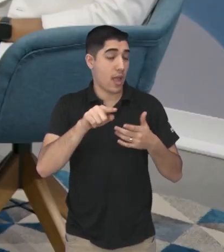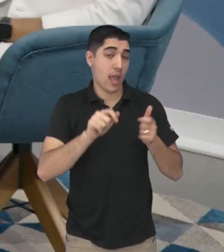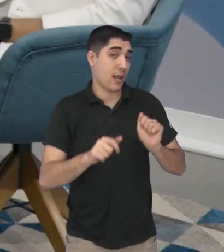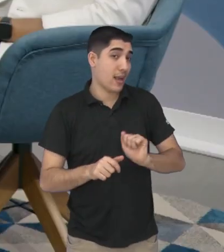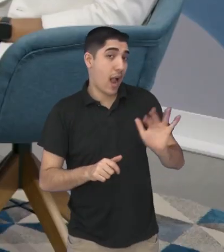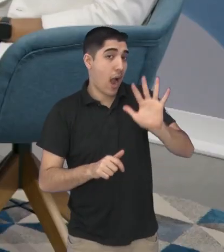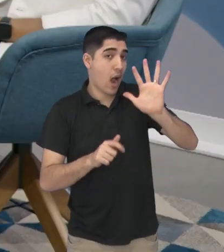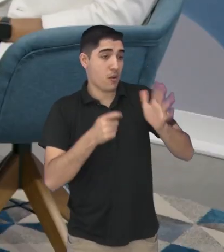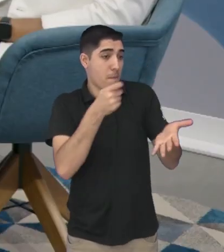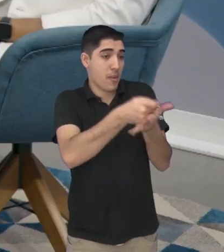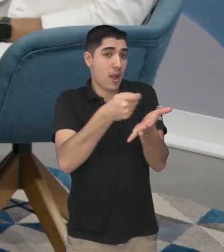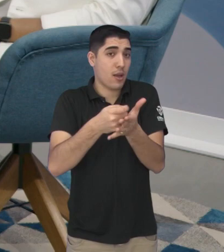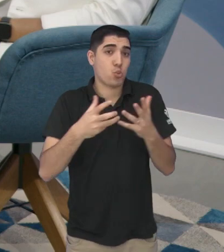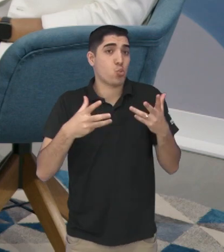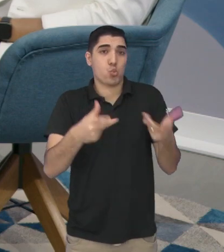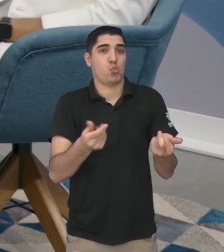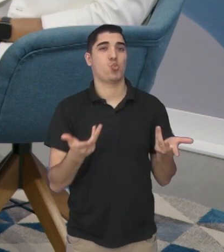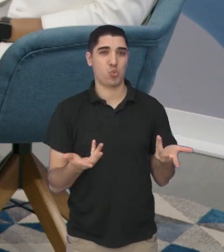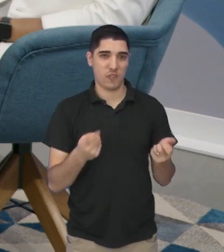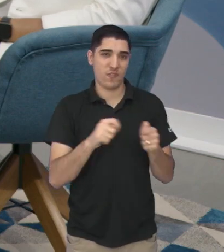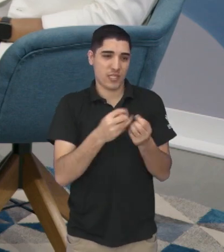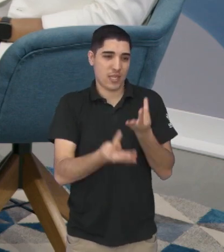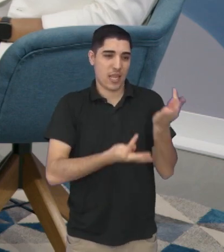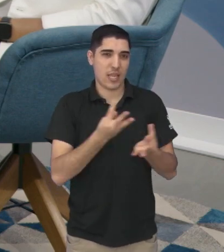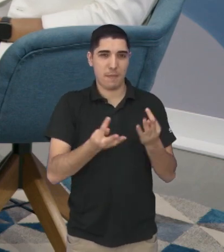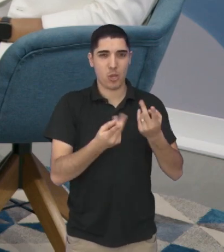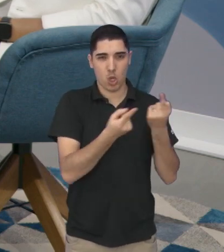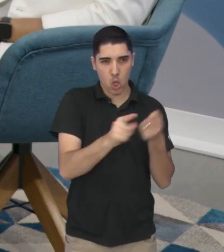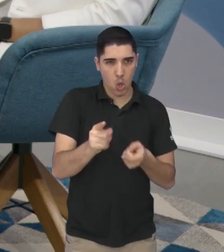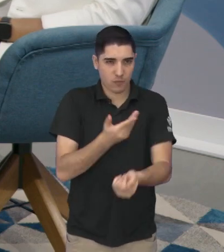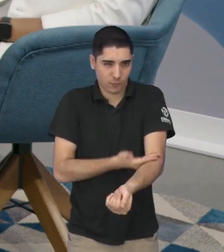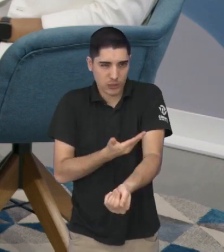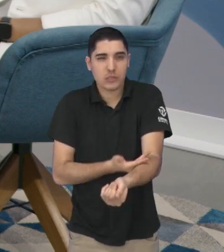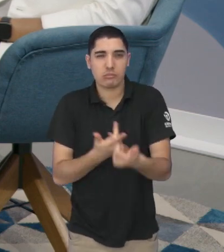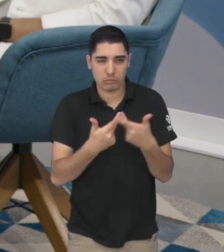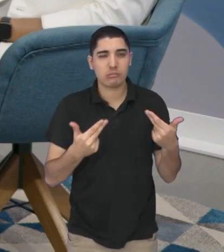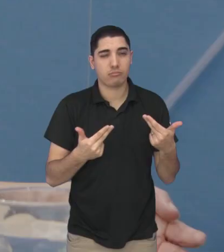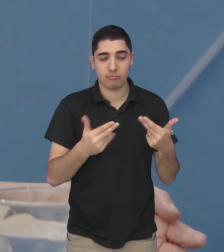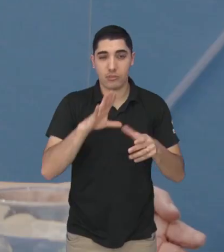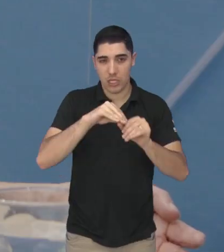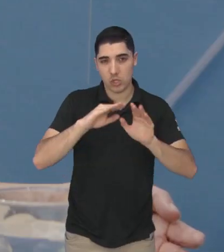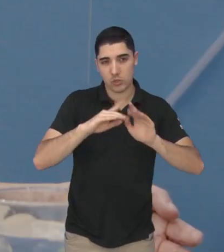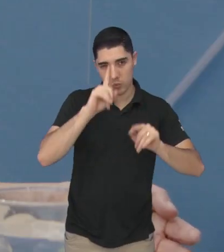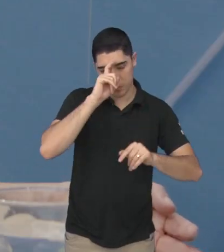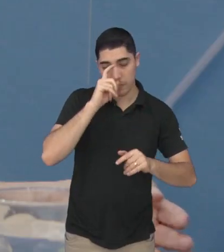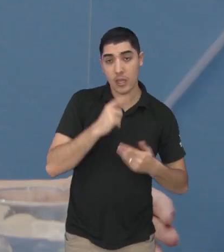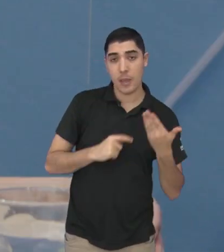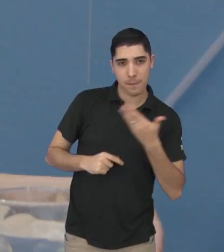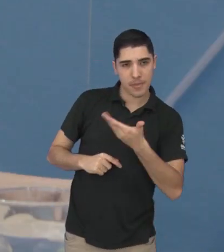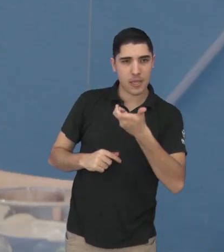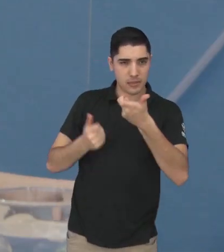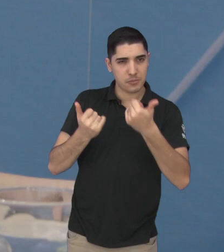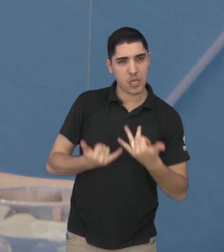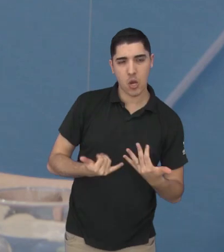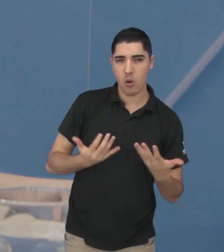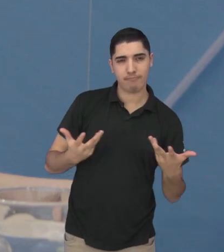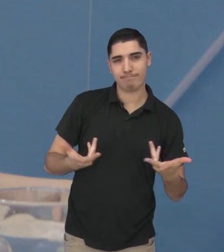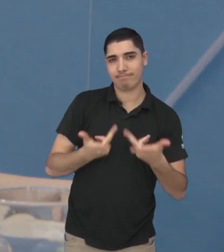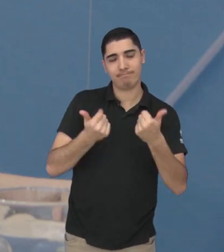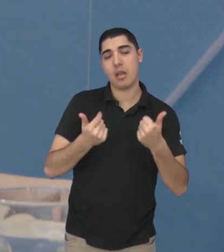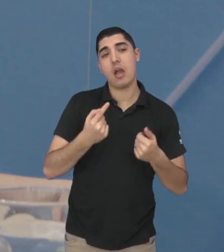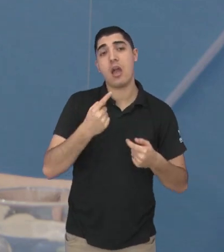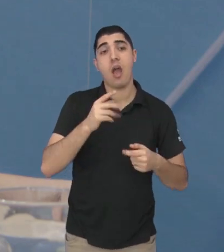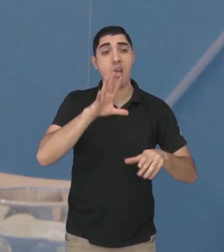É caríssimo em todos os sentidos. Então, mas a questão, e acho que a Selma coloca muito bem, que não se fala em